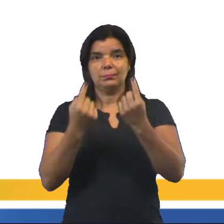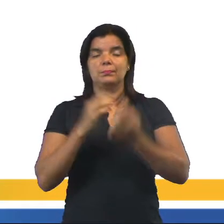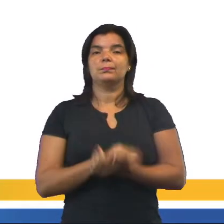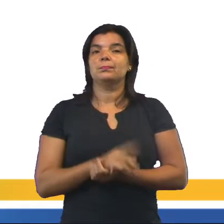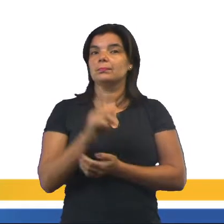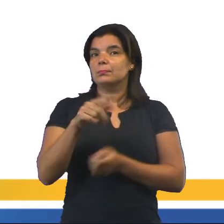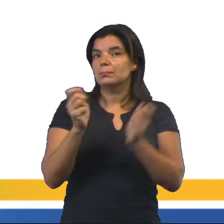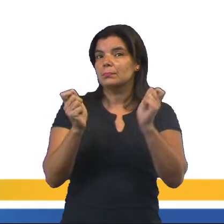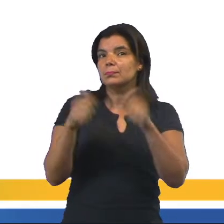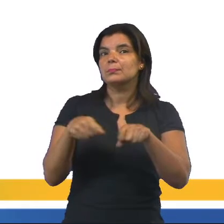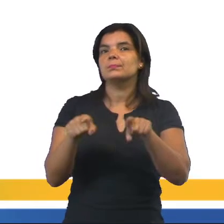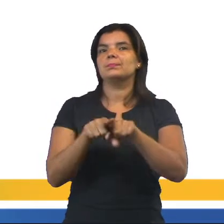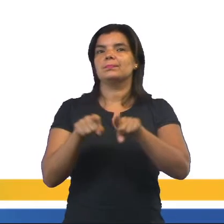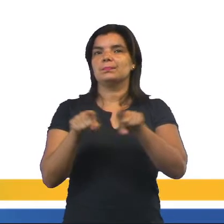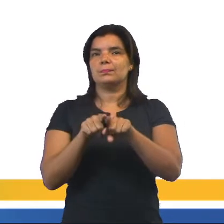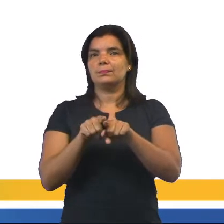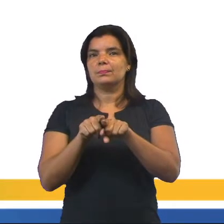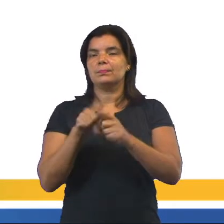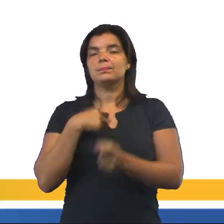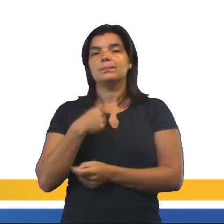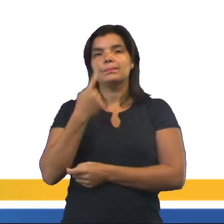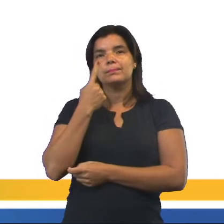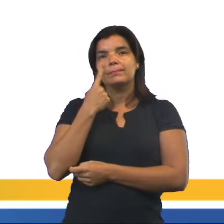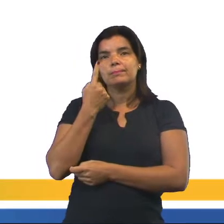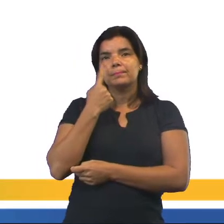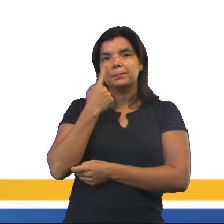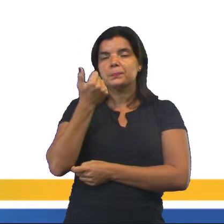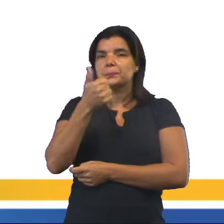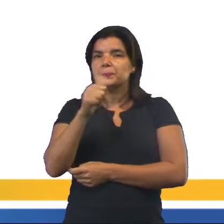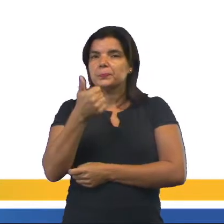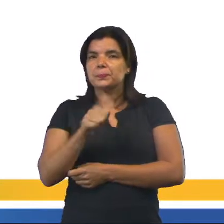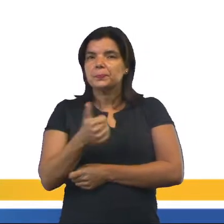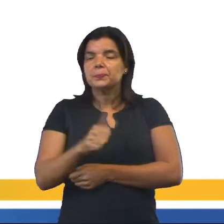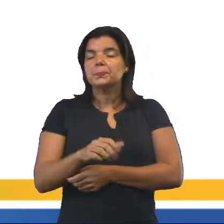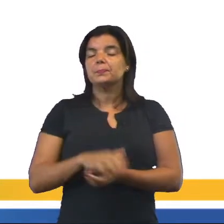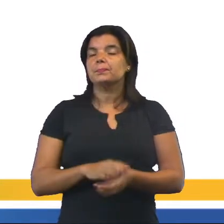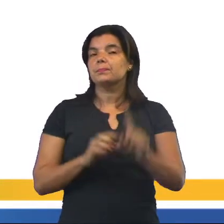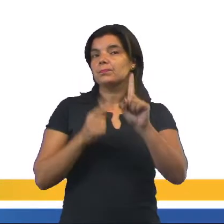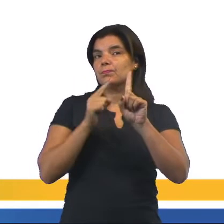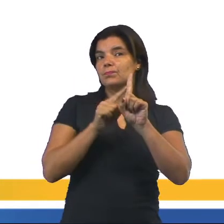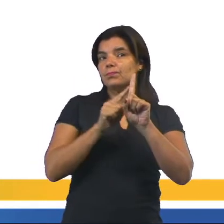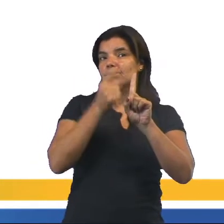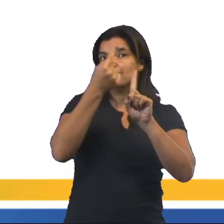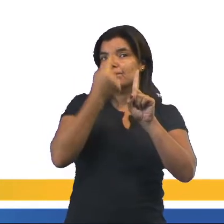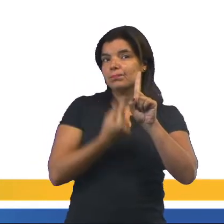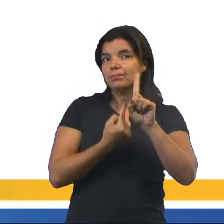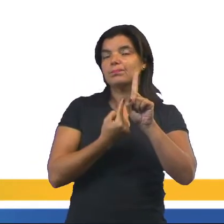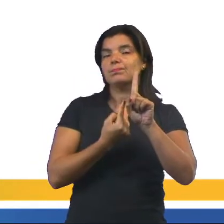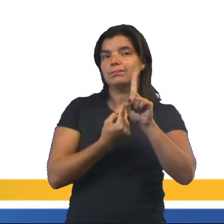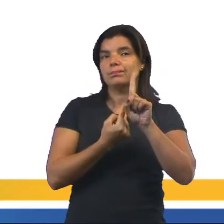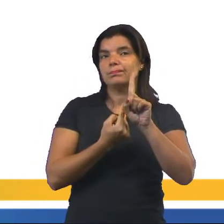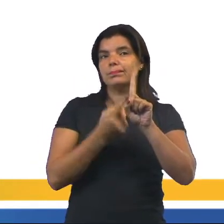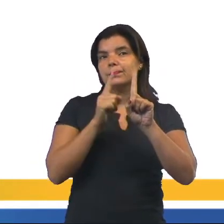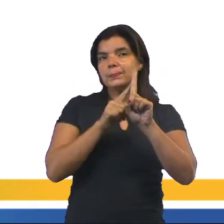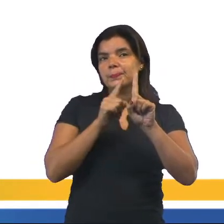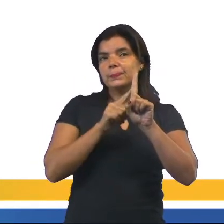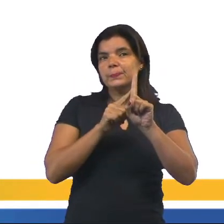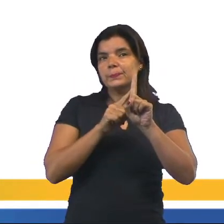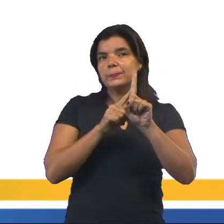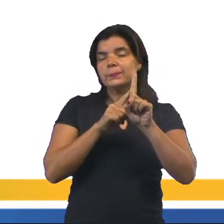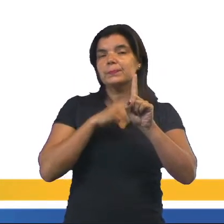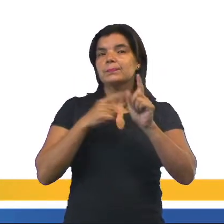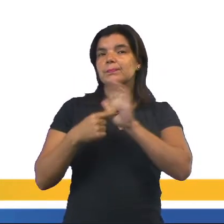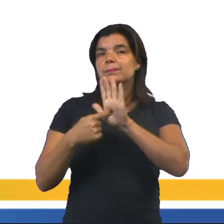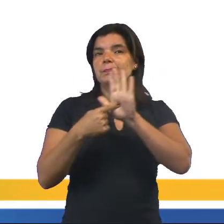os lados. É possível também que, trabalhando com apenas um